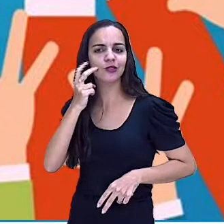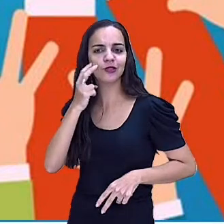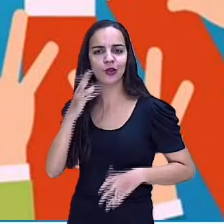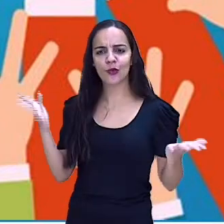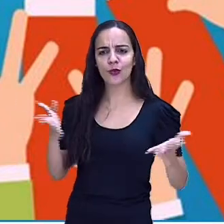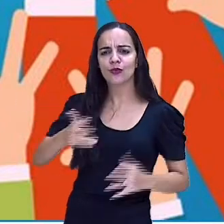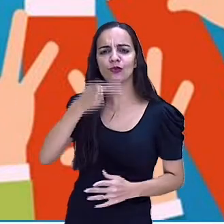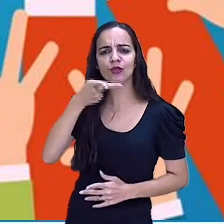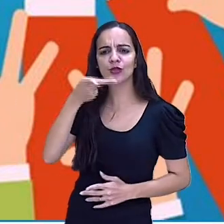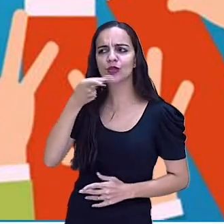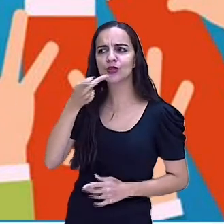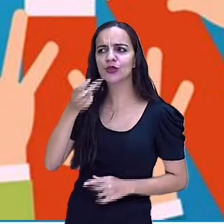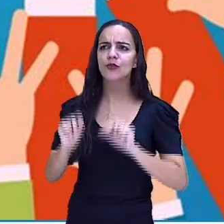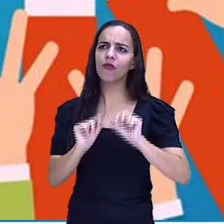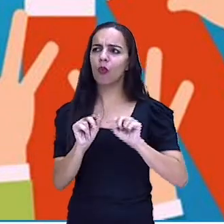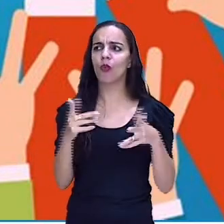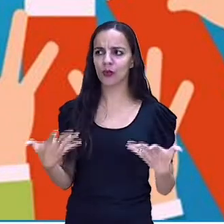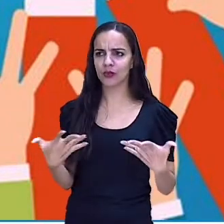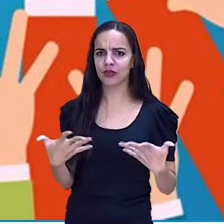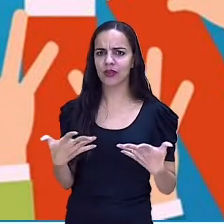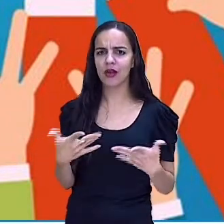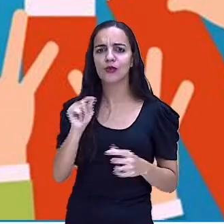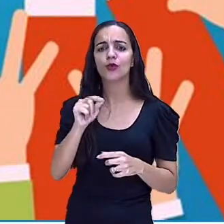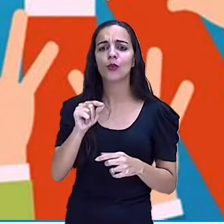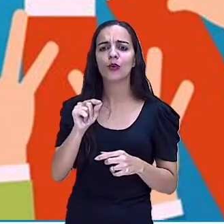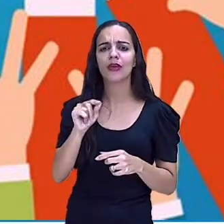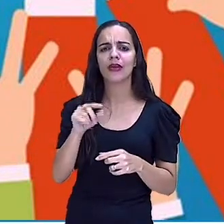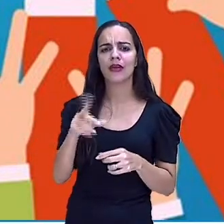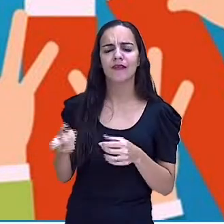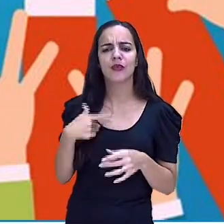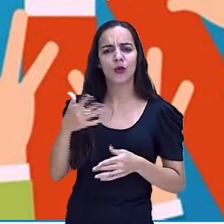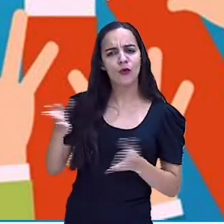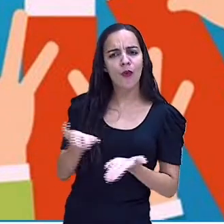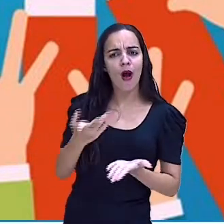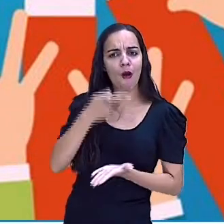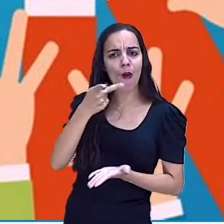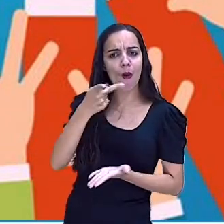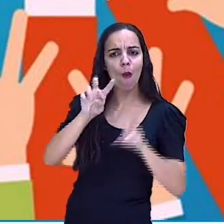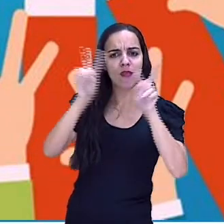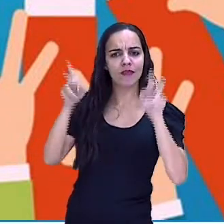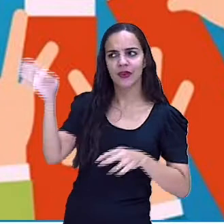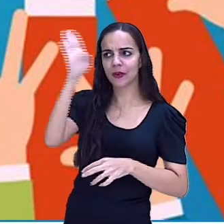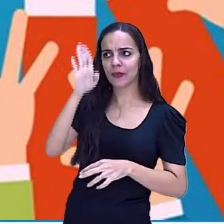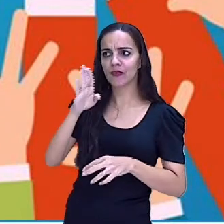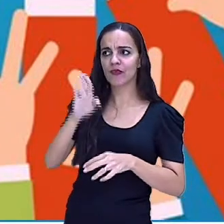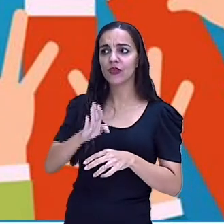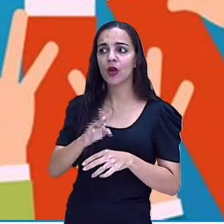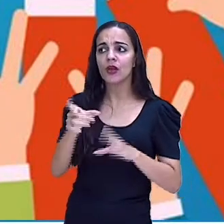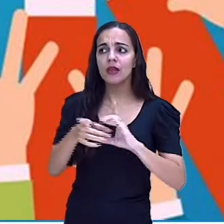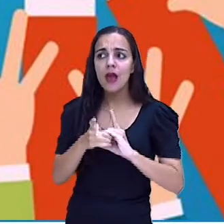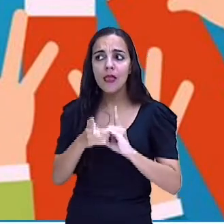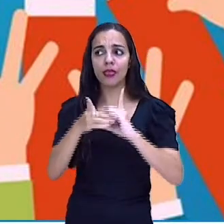a redemocratização no Brasil? Venham comigo. Considera-se que houve